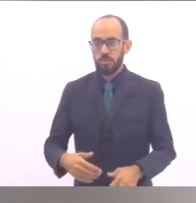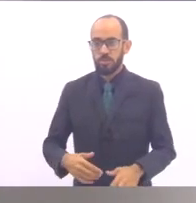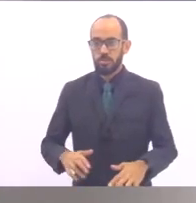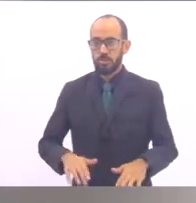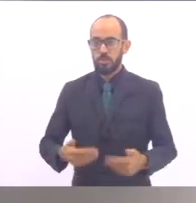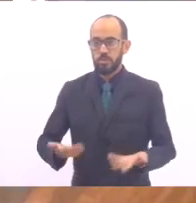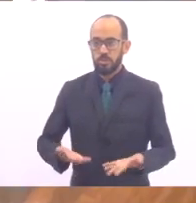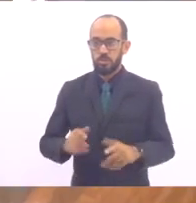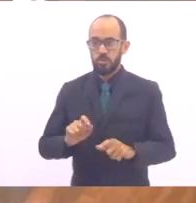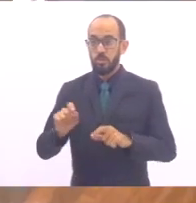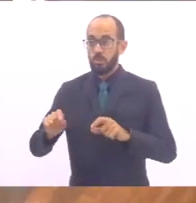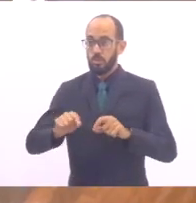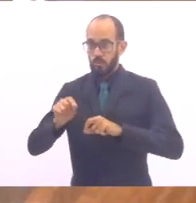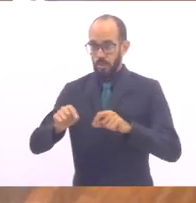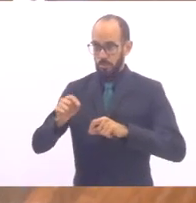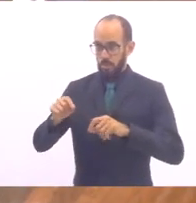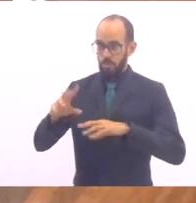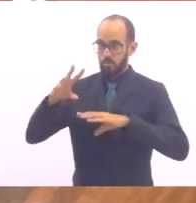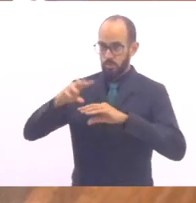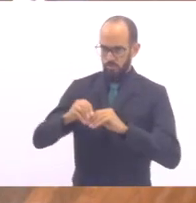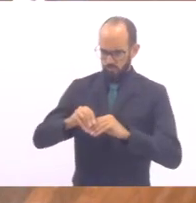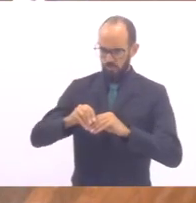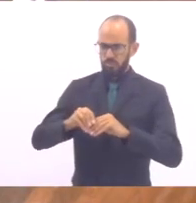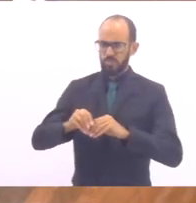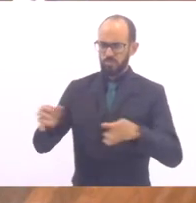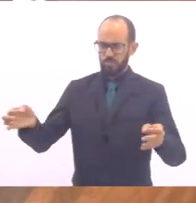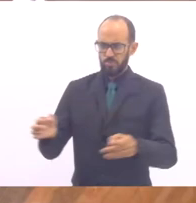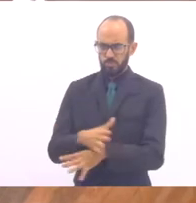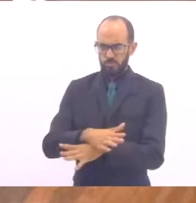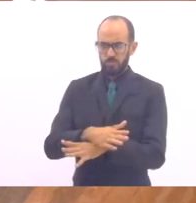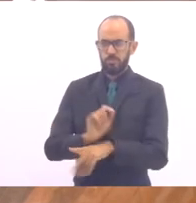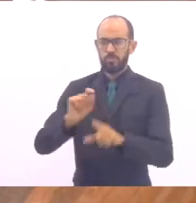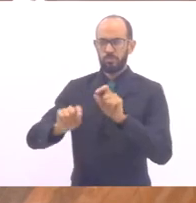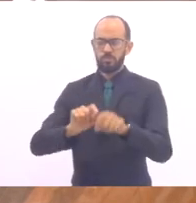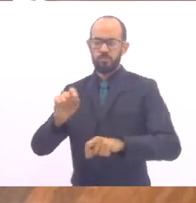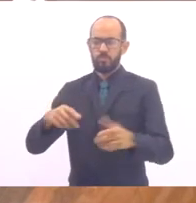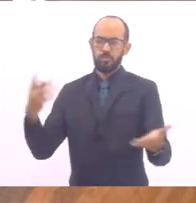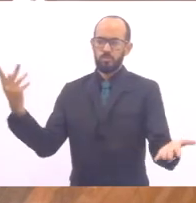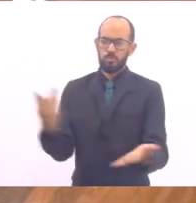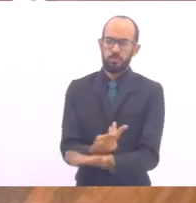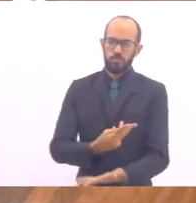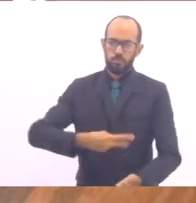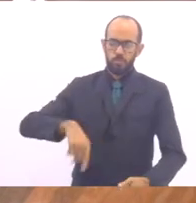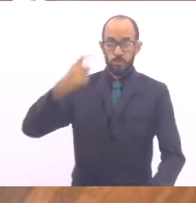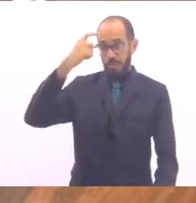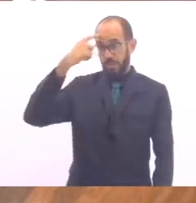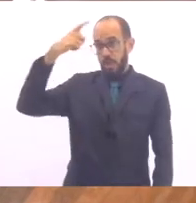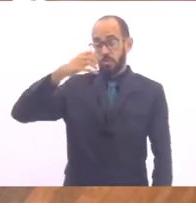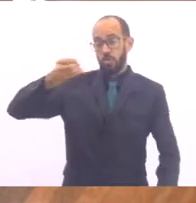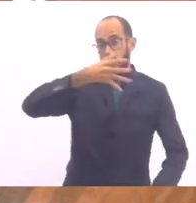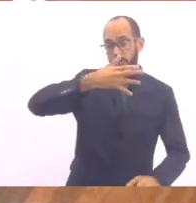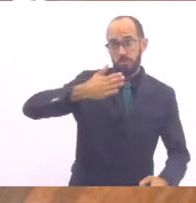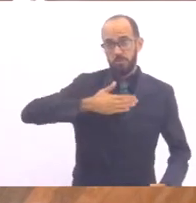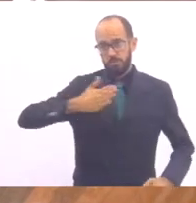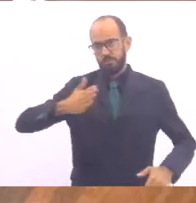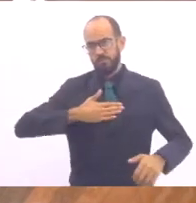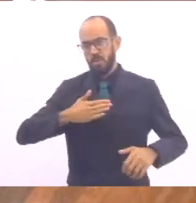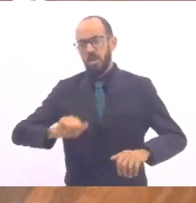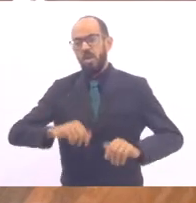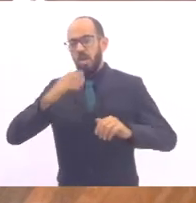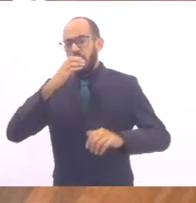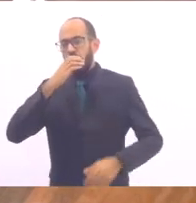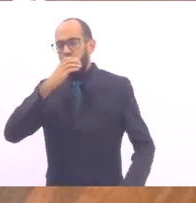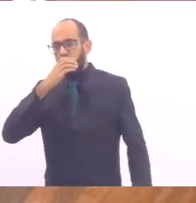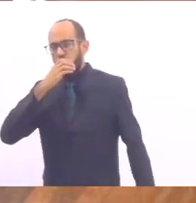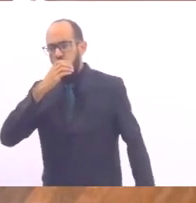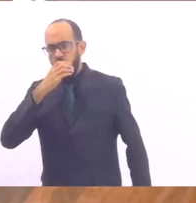tempo. Deputado, para que a gente seja conclusivo, quer dizer, me ocorreu aqui uma nova ideia, porque eu não acredito em resgate